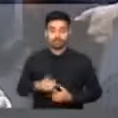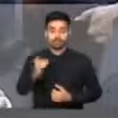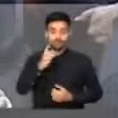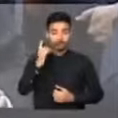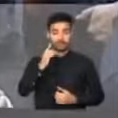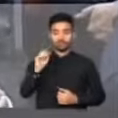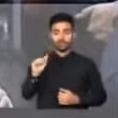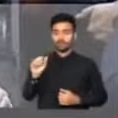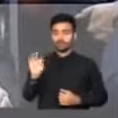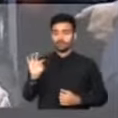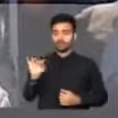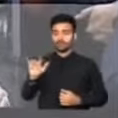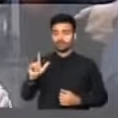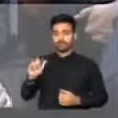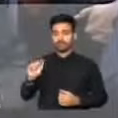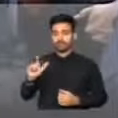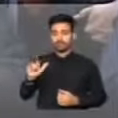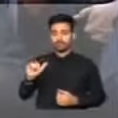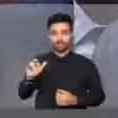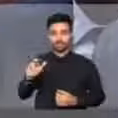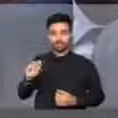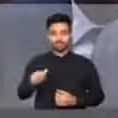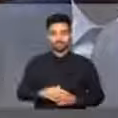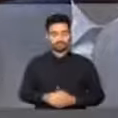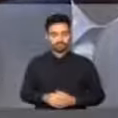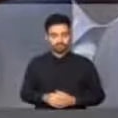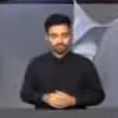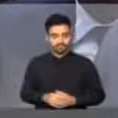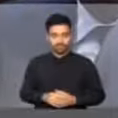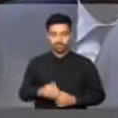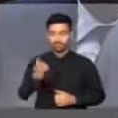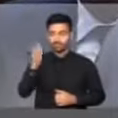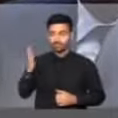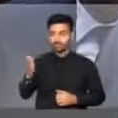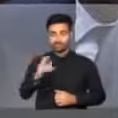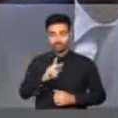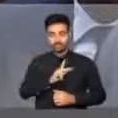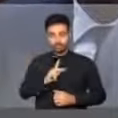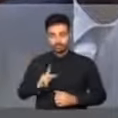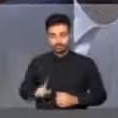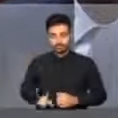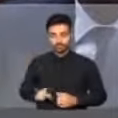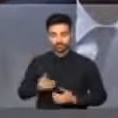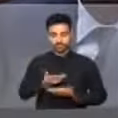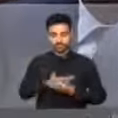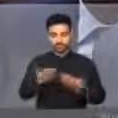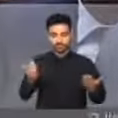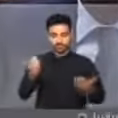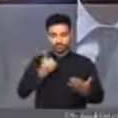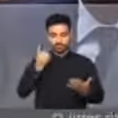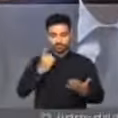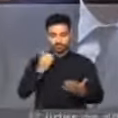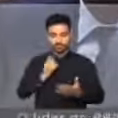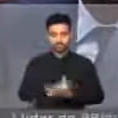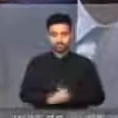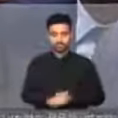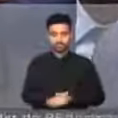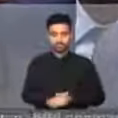Deputado Atilaria, do PSB. Senhor presidente, senhores parlamentares,